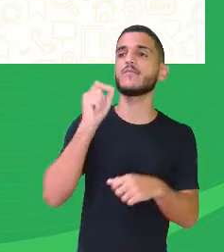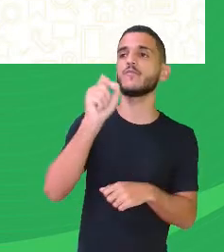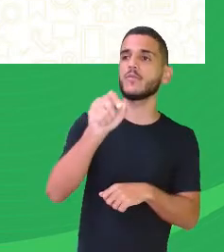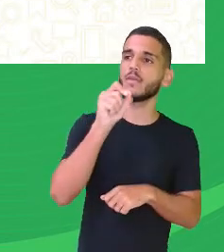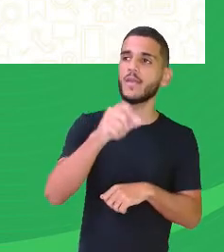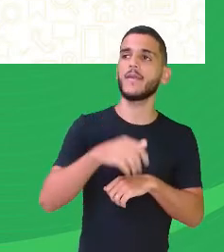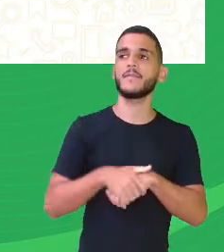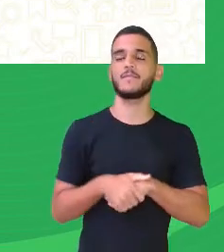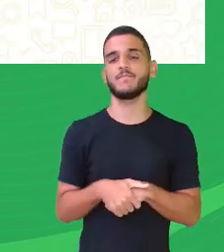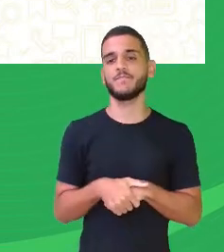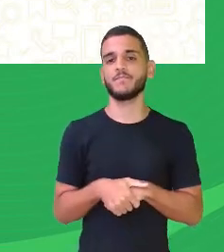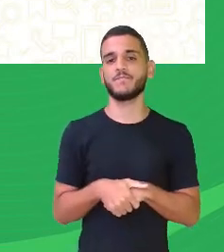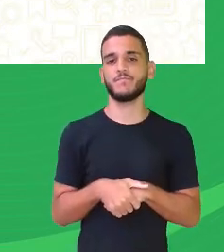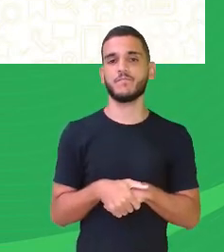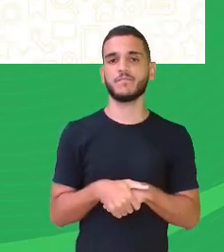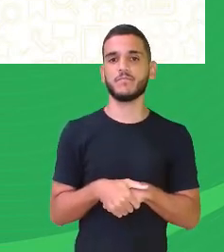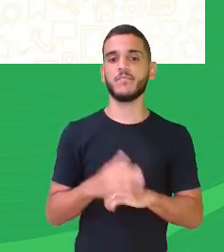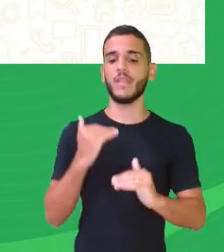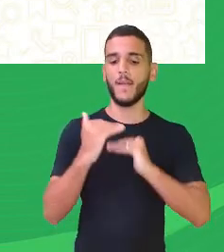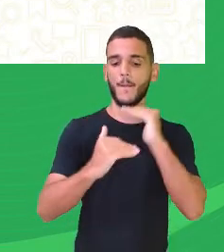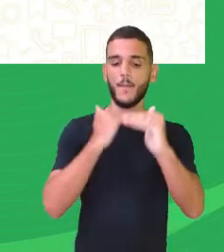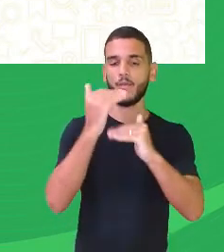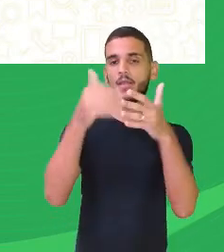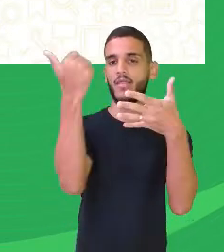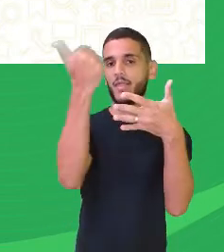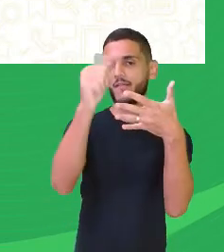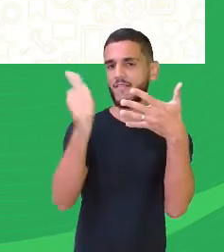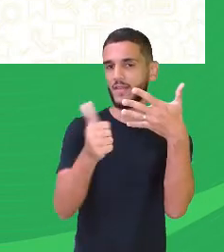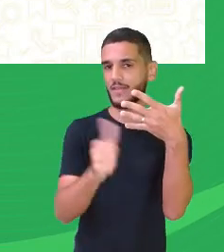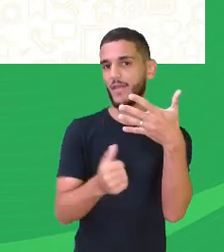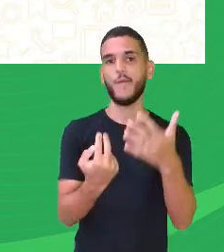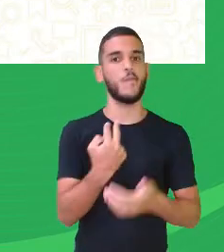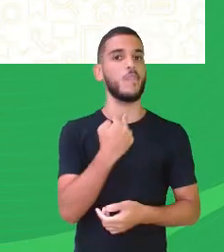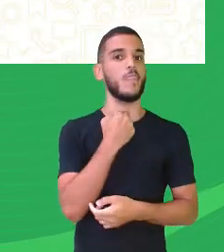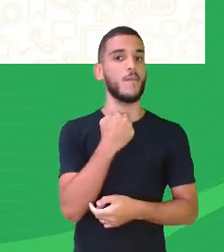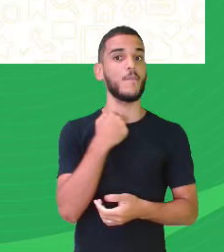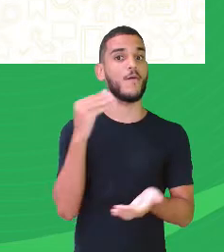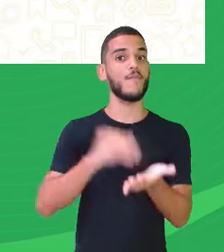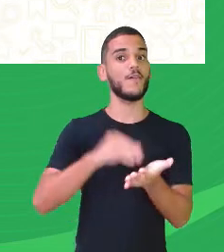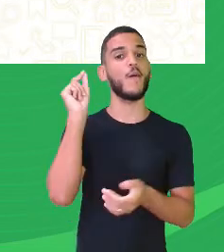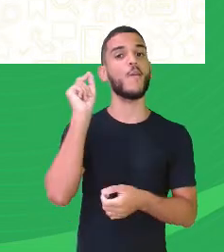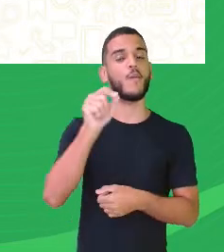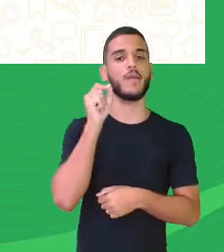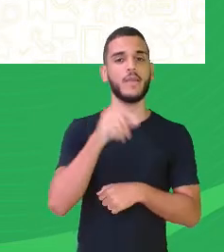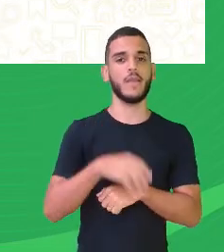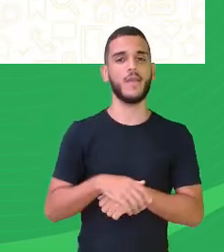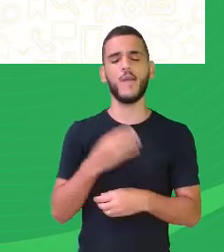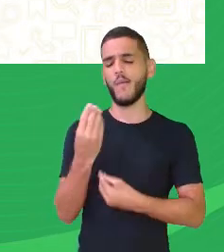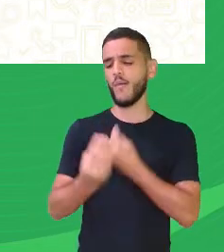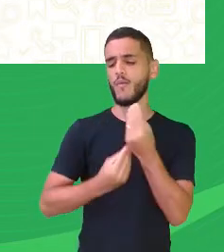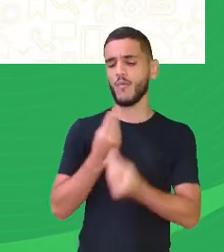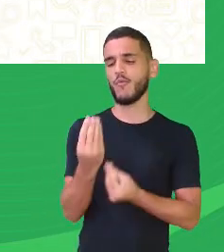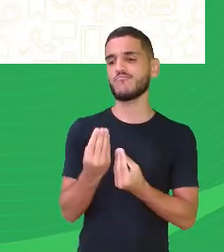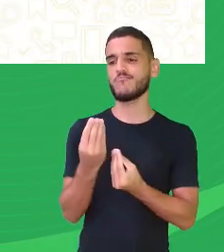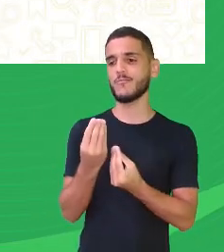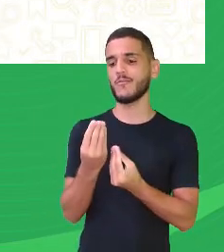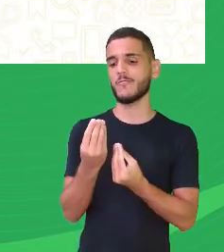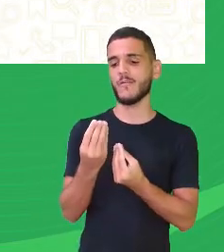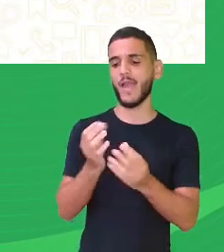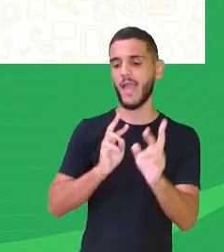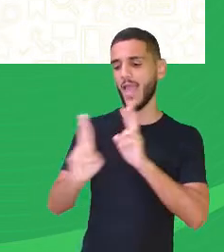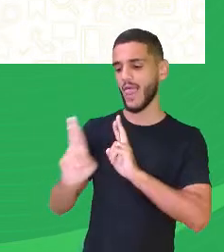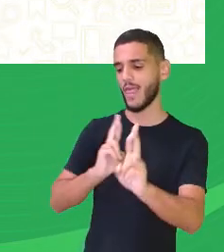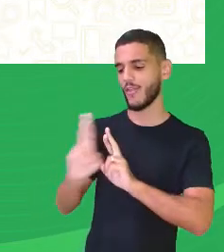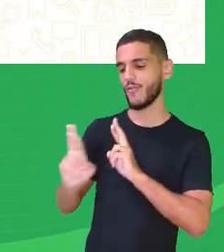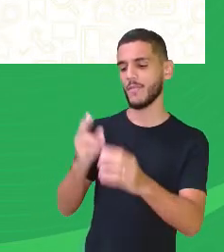considerar que nesse processo de avaliação é indispensável que a gente perceba como é que ele faz essa integração ao grupo, né?